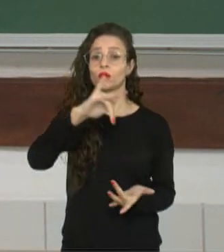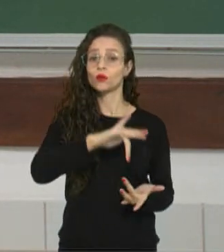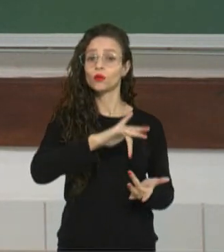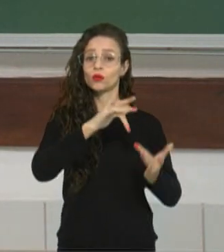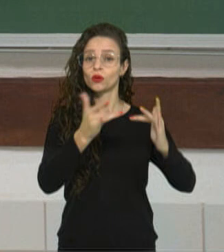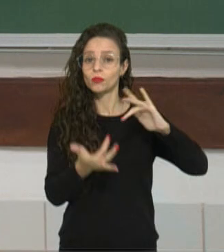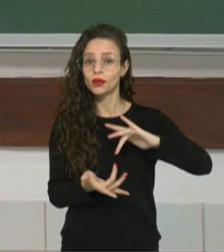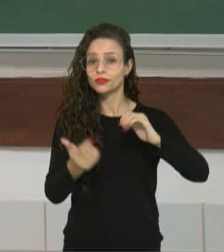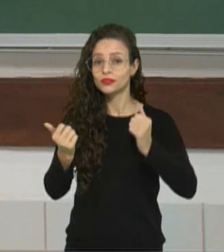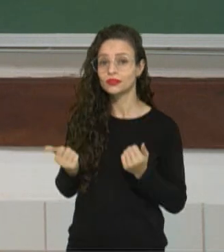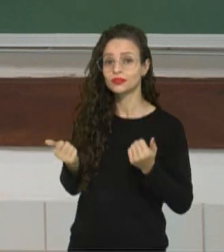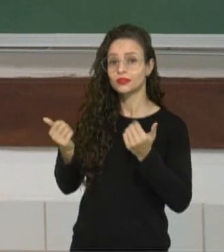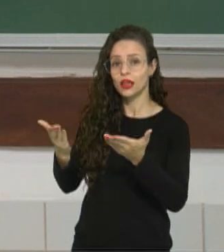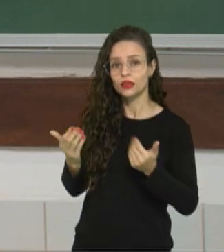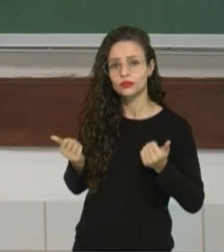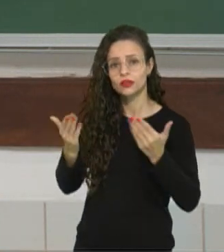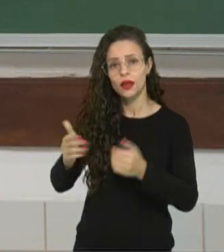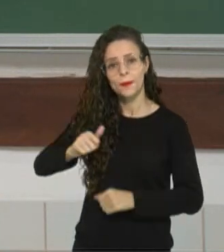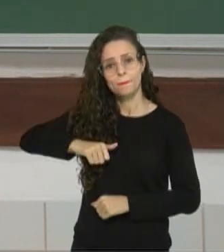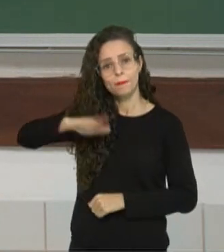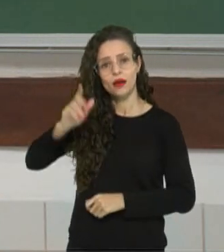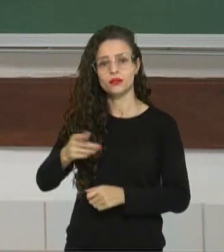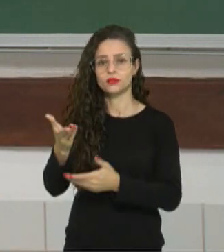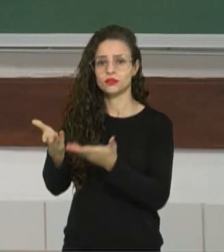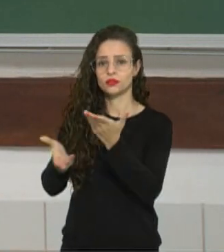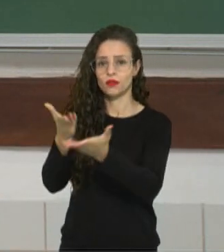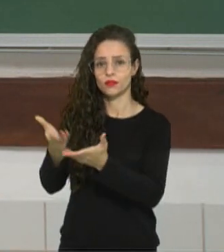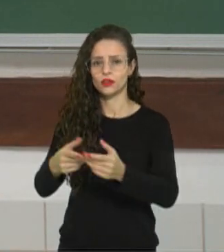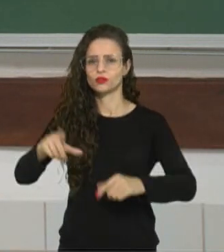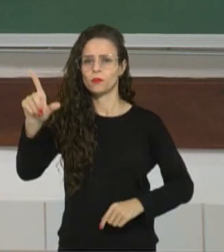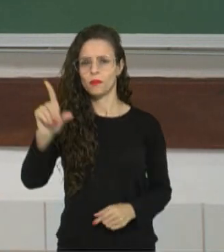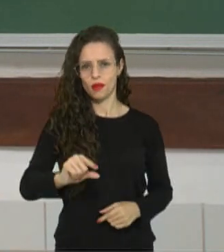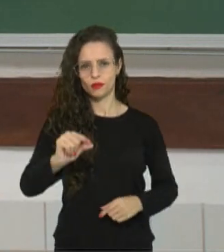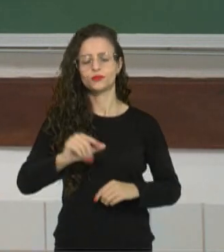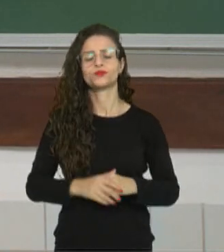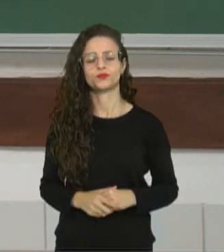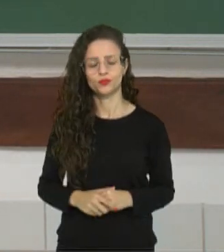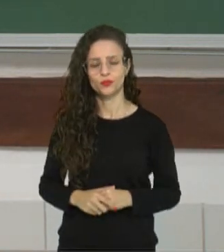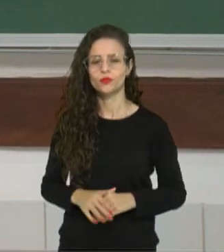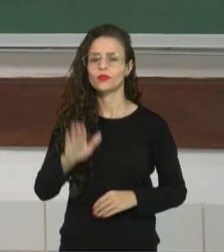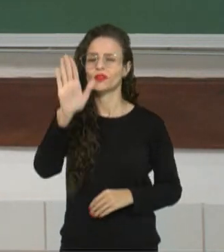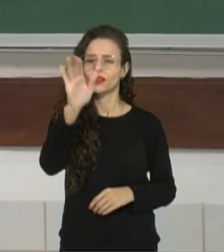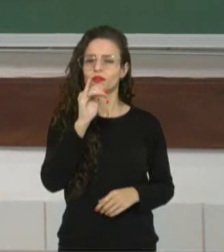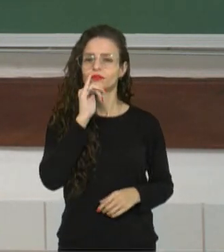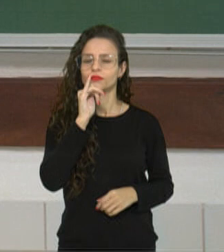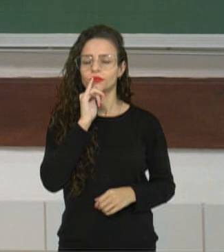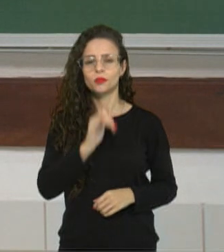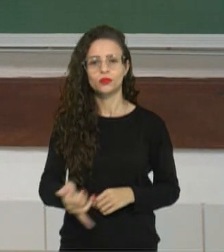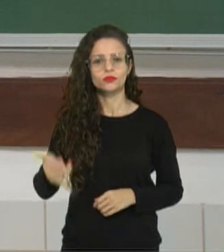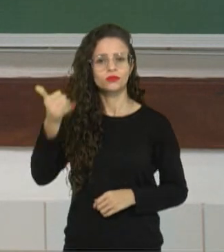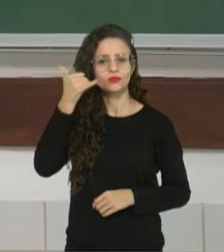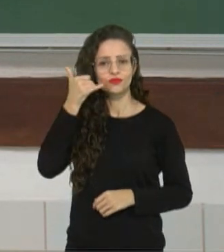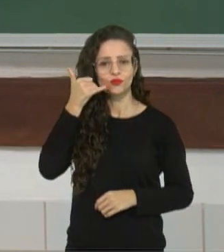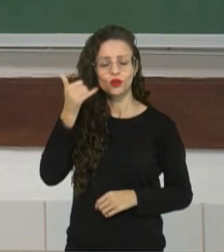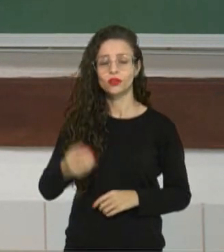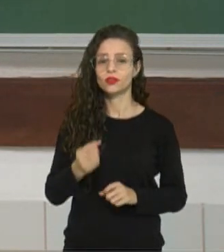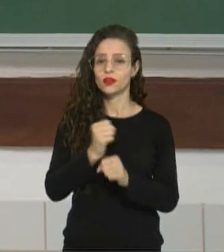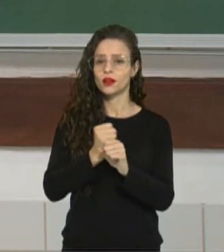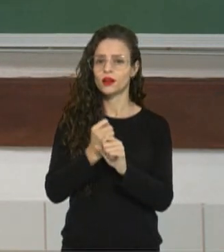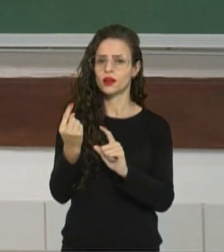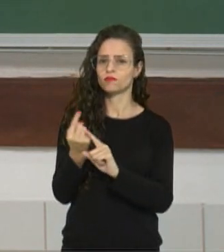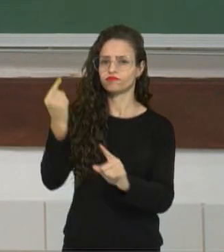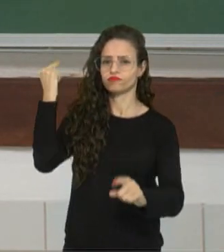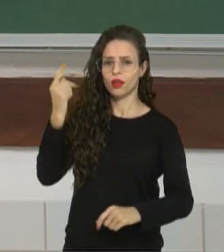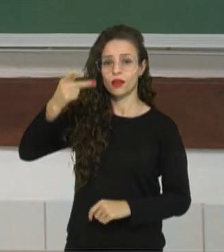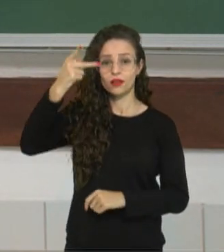traria maior oferta de serviços mais baratos e acessíveis a todo mundo. Pensa, por exemplo, no telefone. Há muito tempo